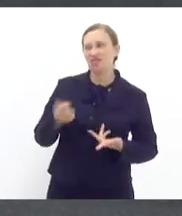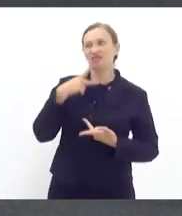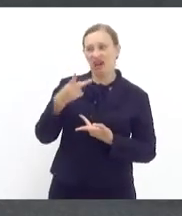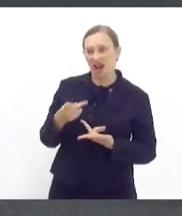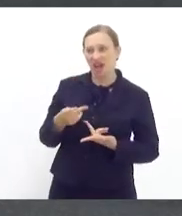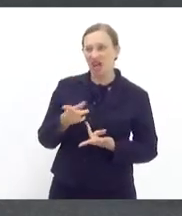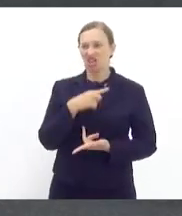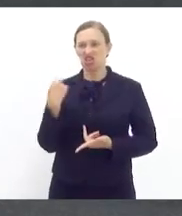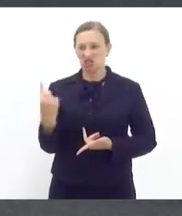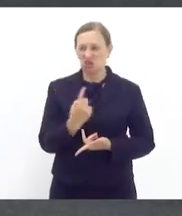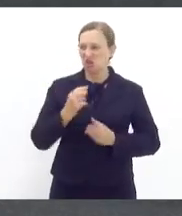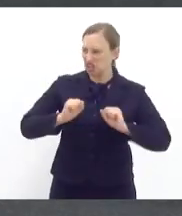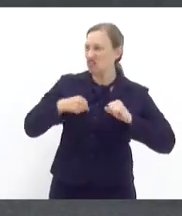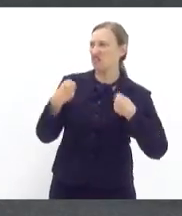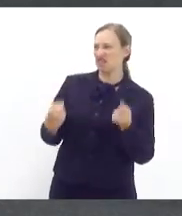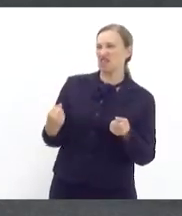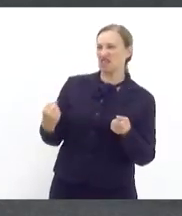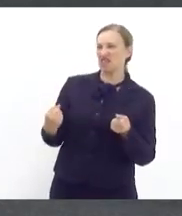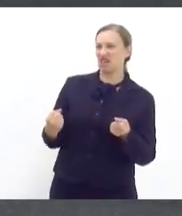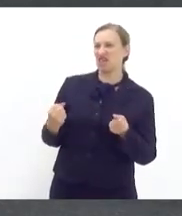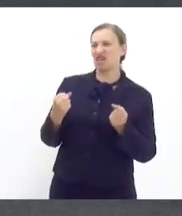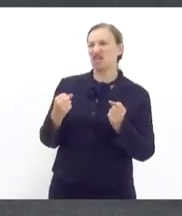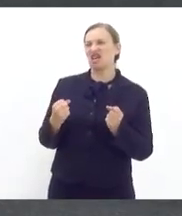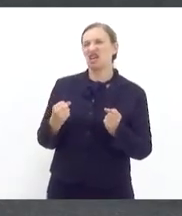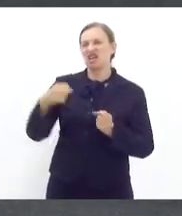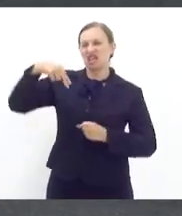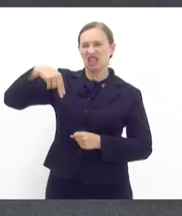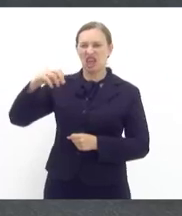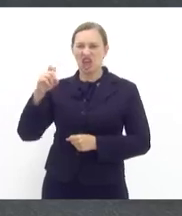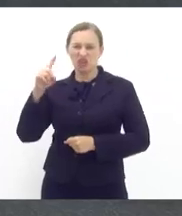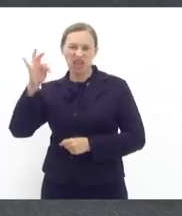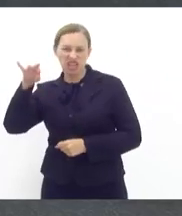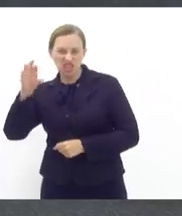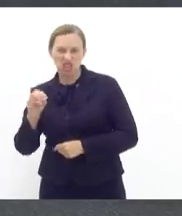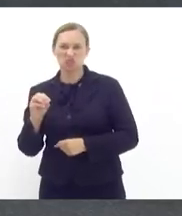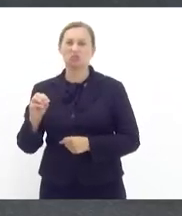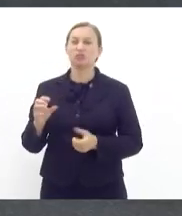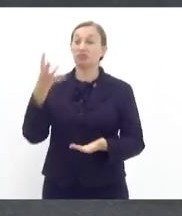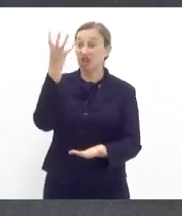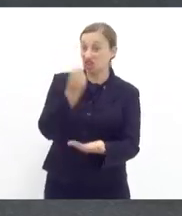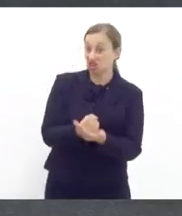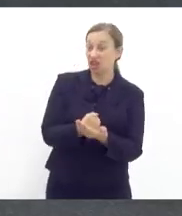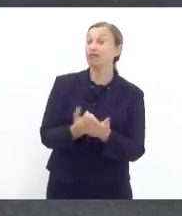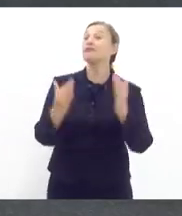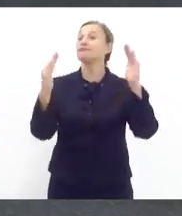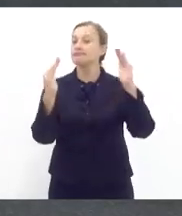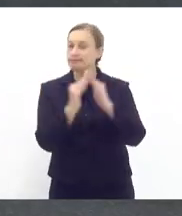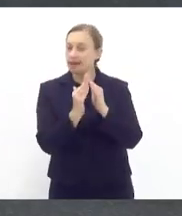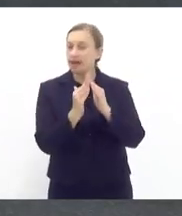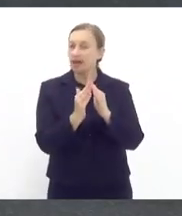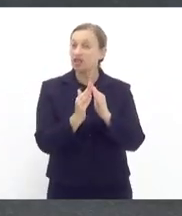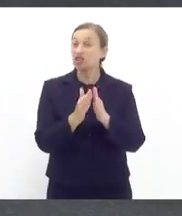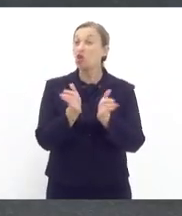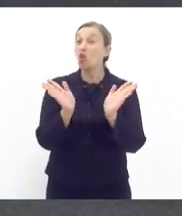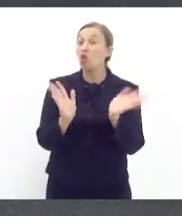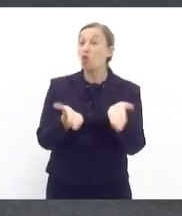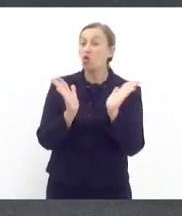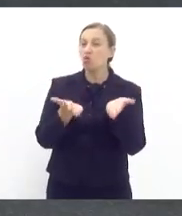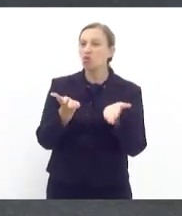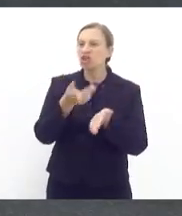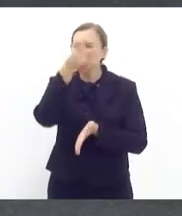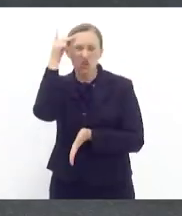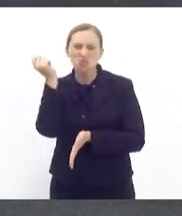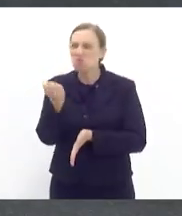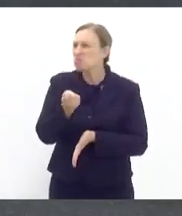que nós somos defensores de neonazismo senhora presidente está registrado nessa casa a partir de hoje ninguém